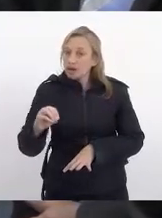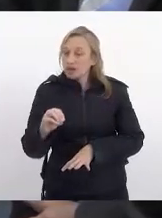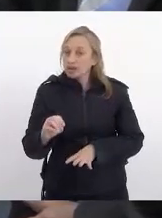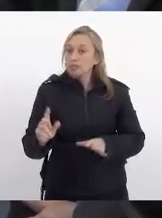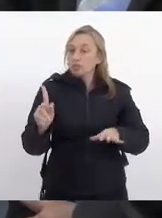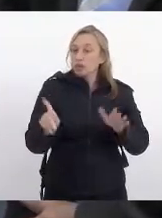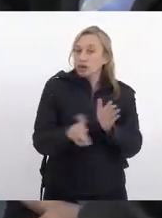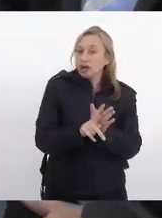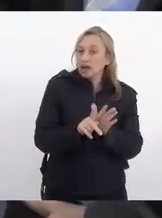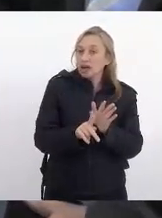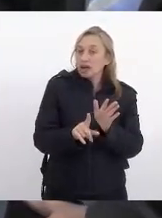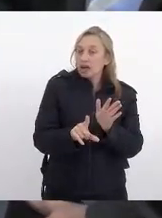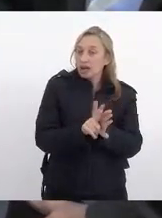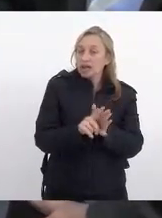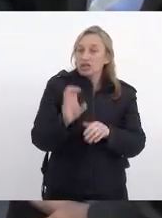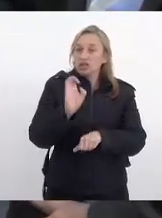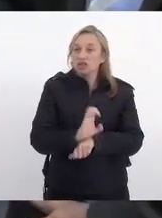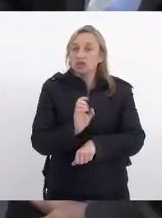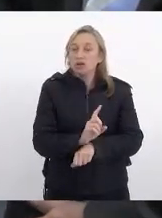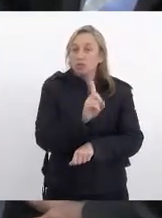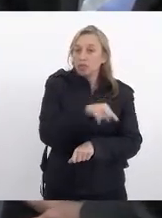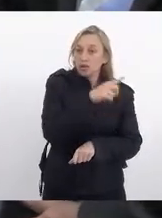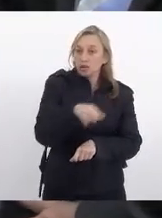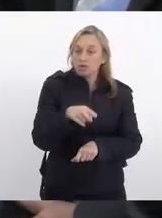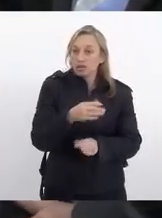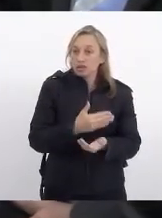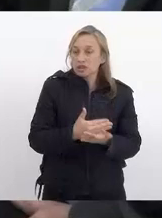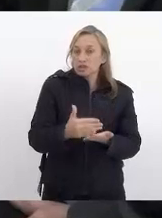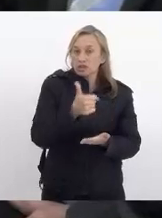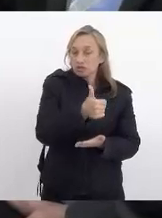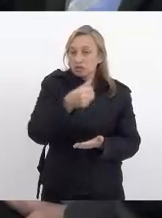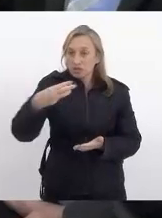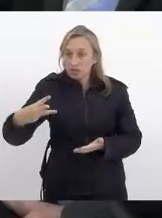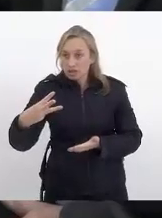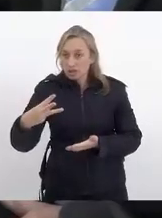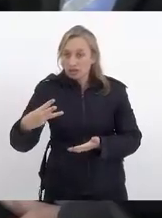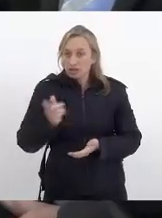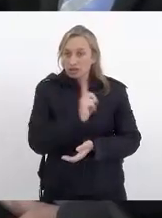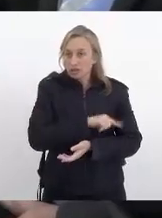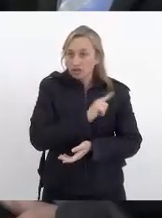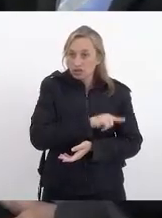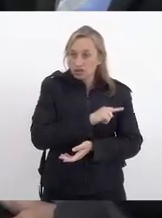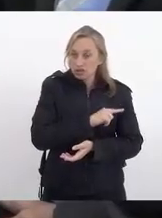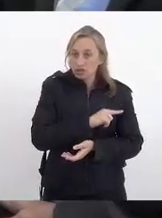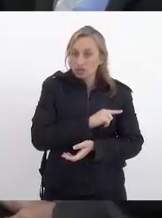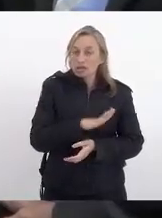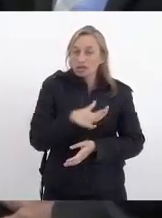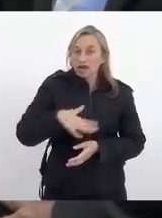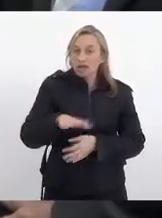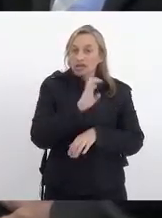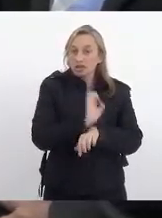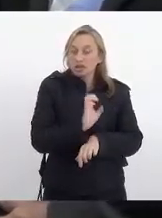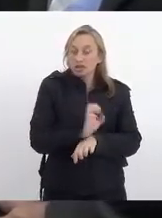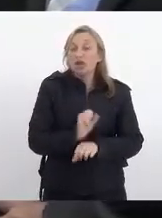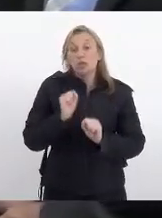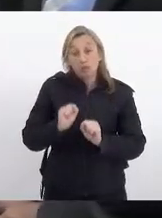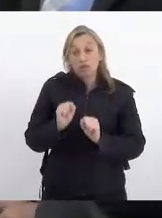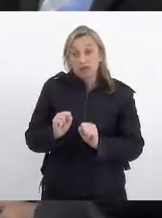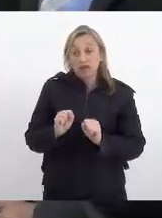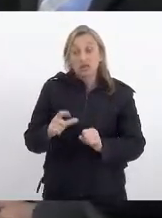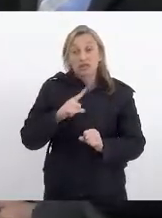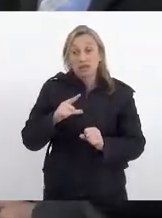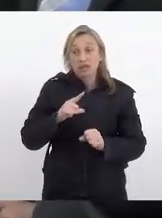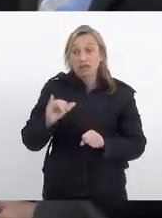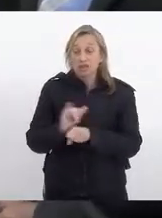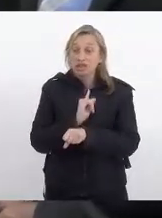se por lei estadual ela te passa uma ficar proibidas a partir de 2023 na gestão das unidades estaduais poderá ver